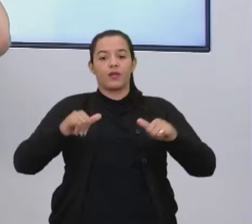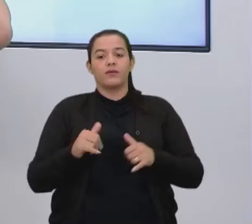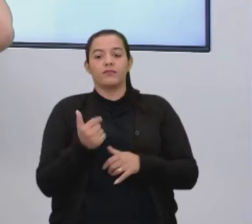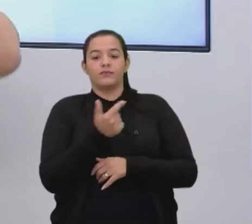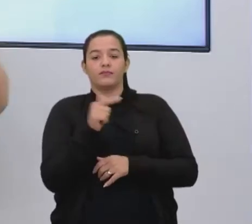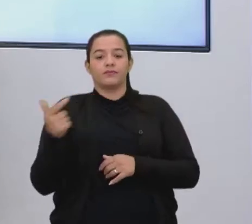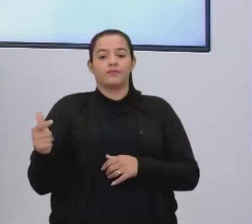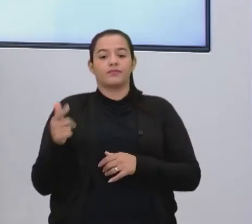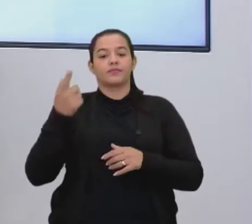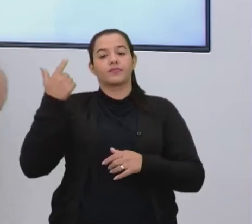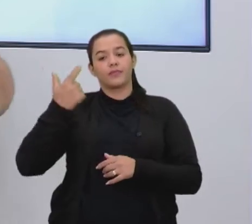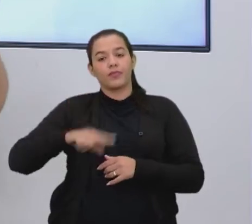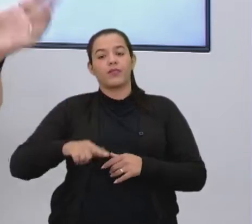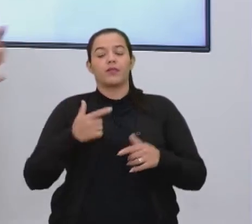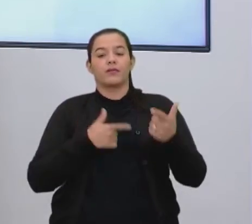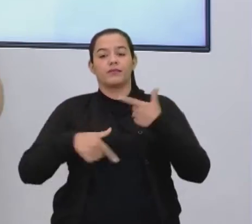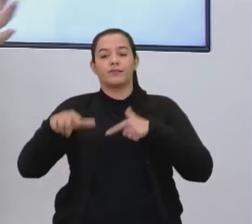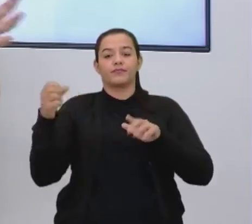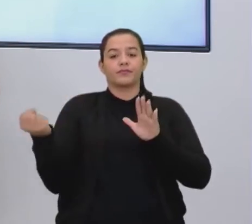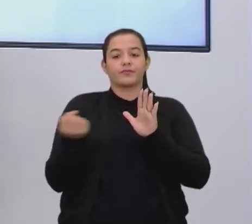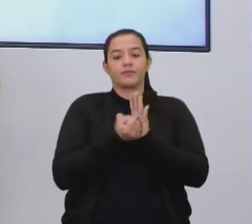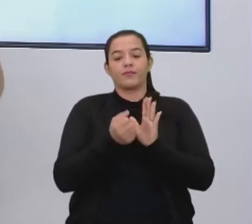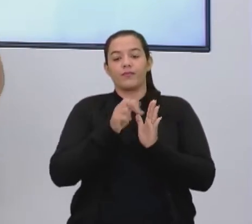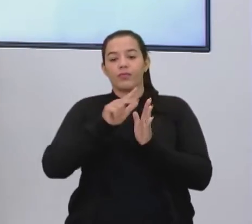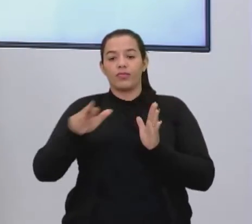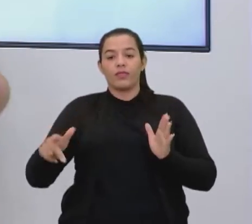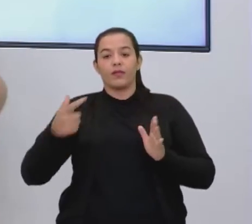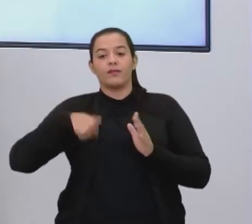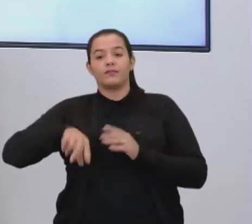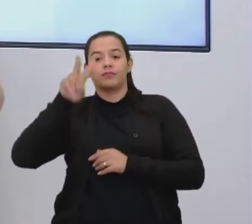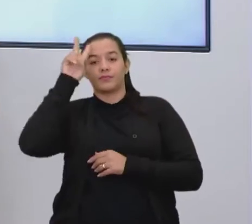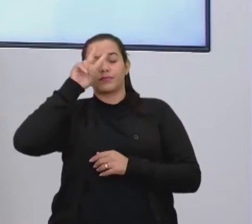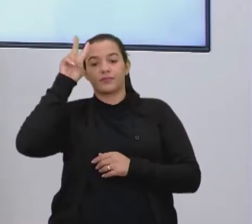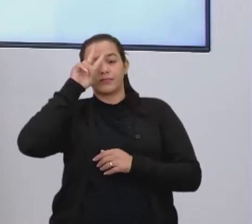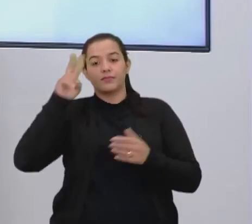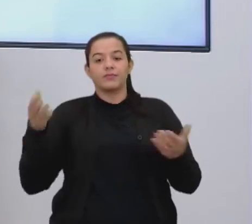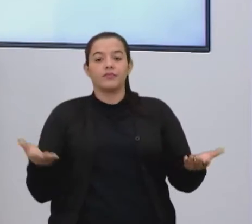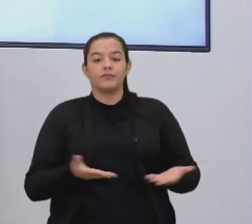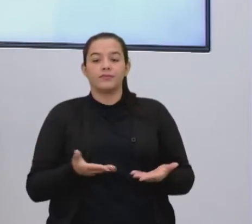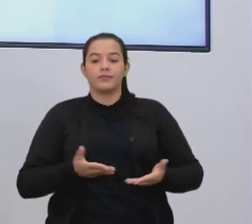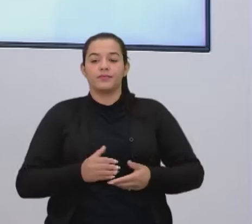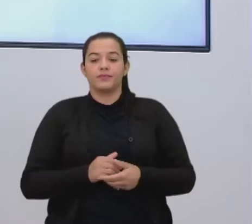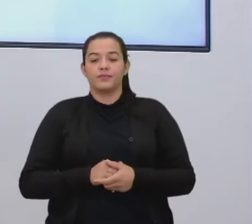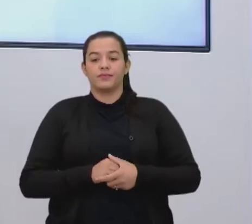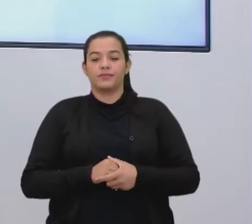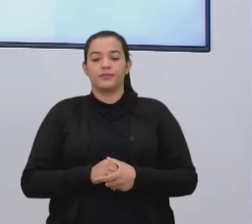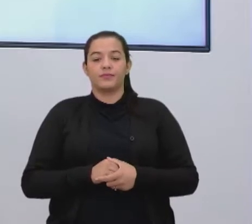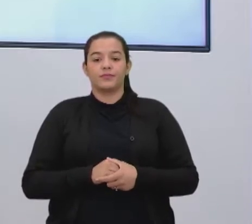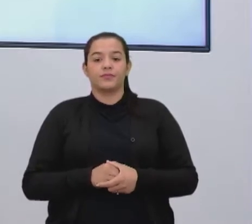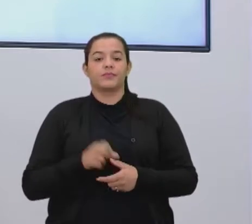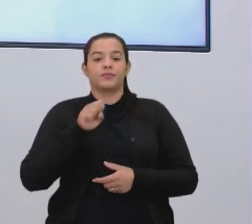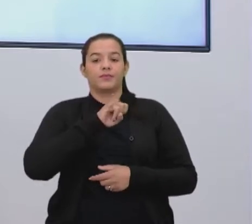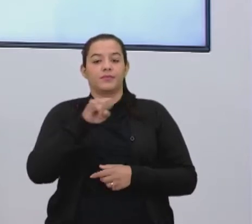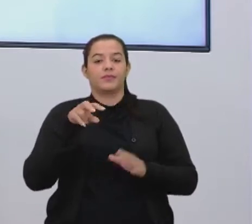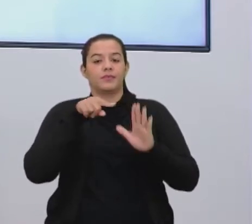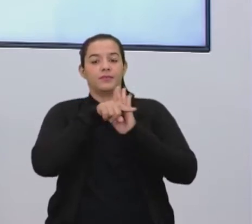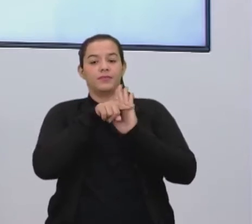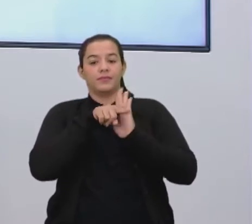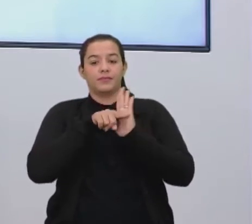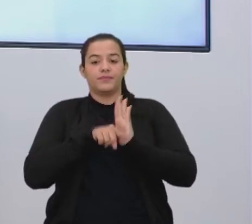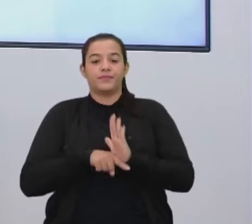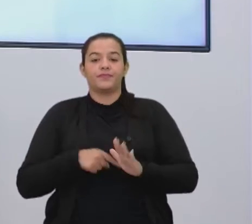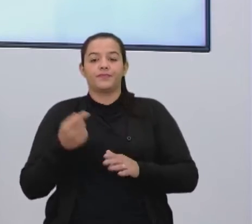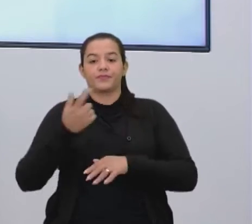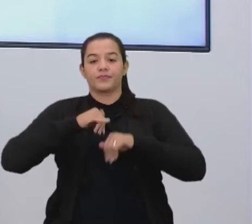também, enfim, que direitos autorais, mó treta, tal, mas eu lembrei dela agora. Que, se vocês procurarem, saiu uma